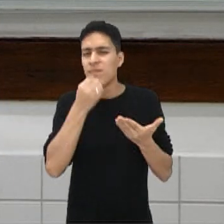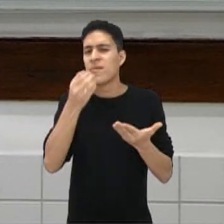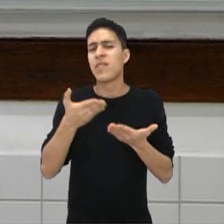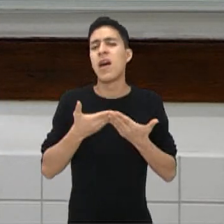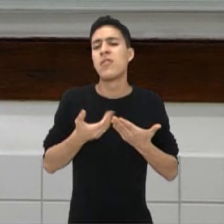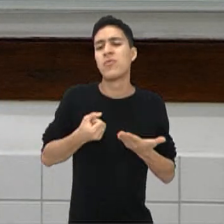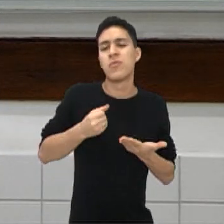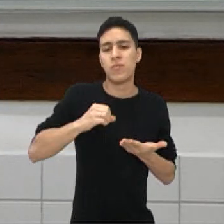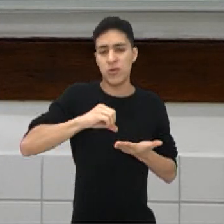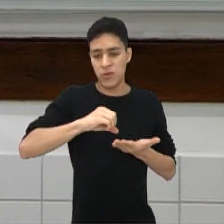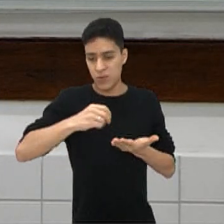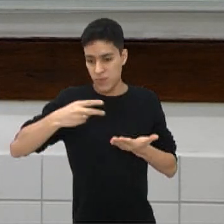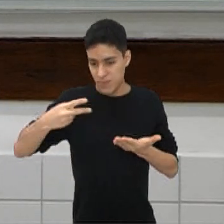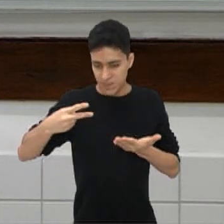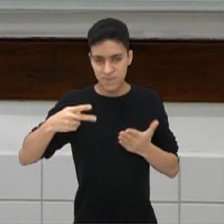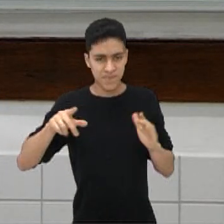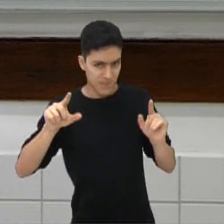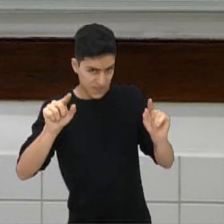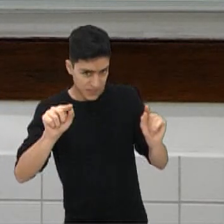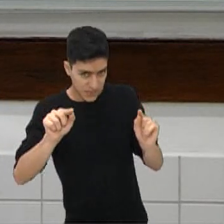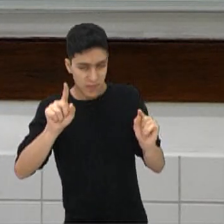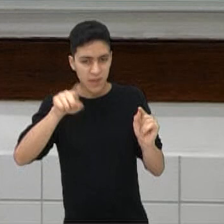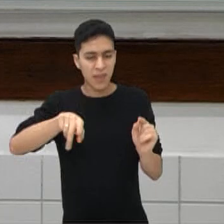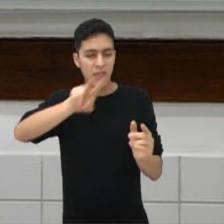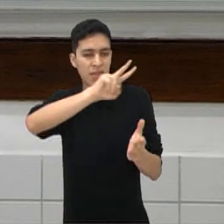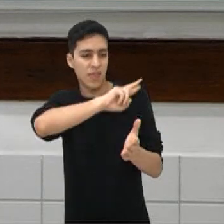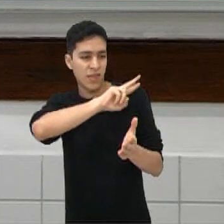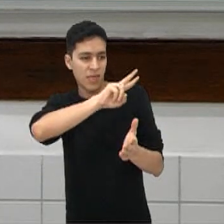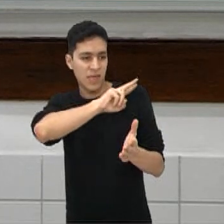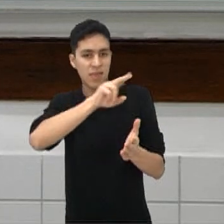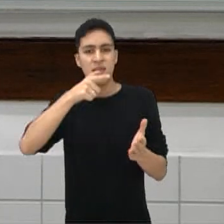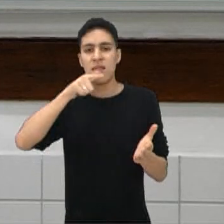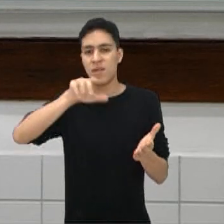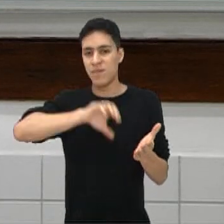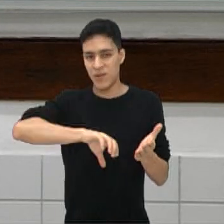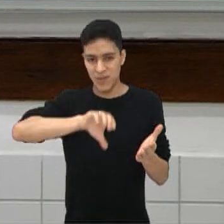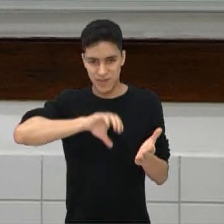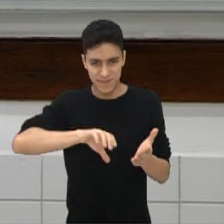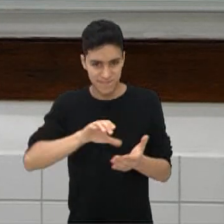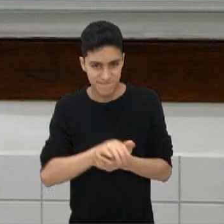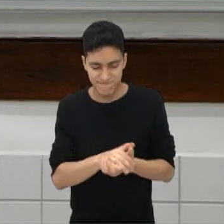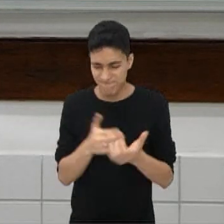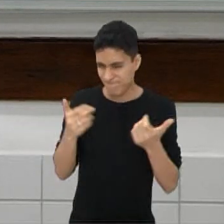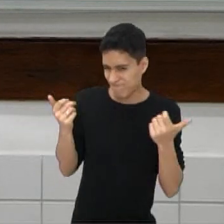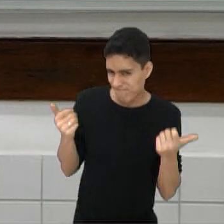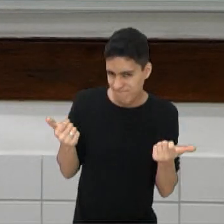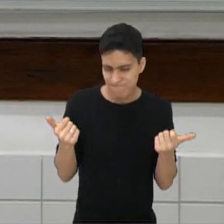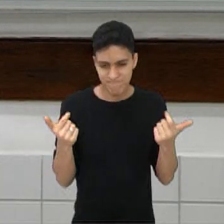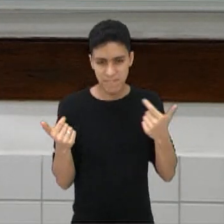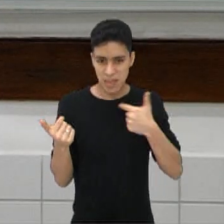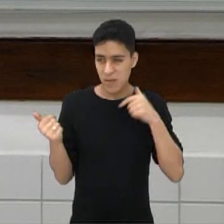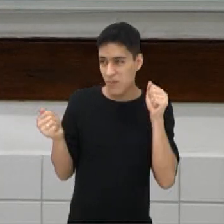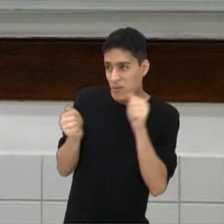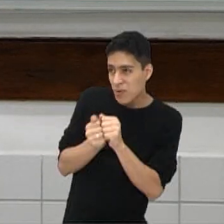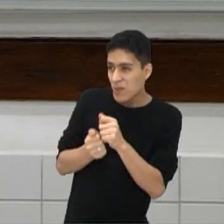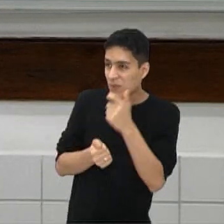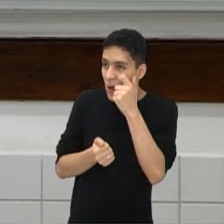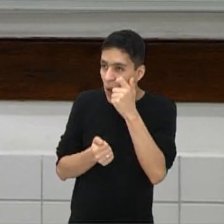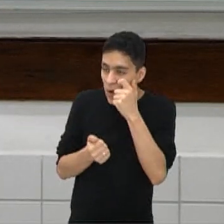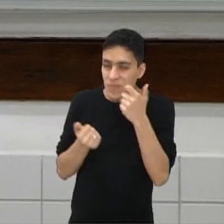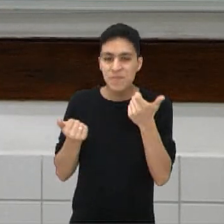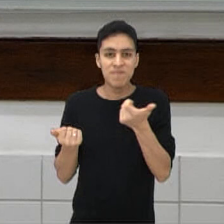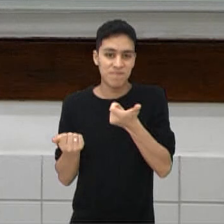número 92 da segunda série de Língua Portuguesa. Vamos lá? Eu estou aqui com meu amigo